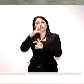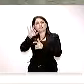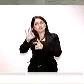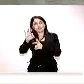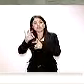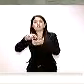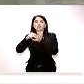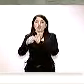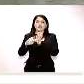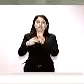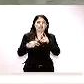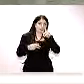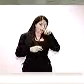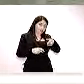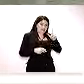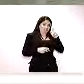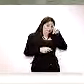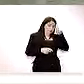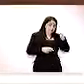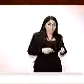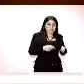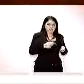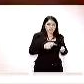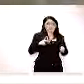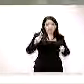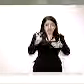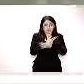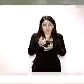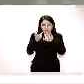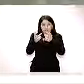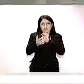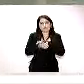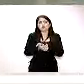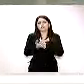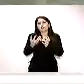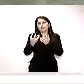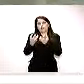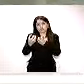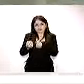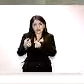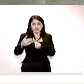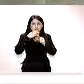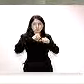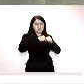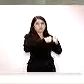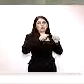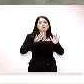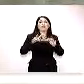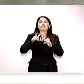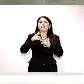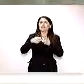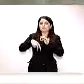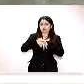preço em preliminar eu conheço do recurso conhecido quanto a prejudicial de mérito sustenta a incompetência